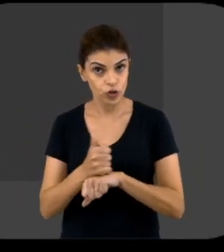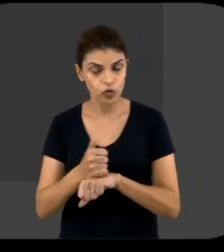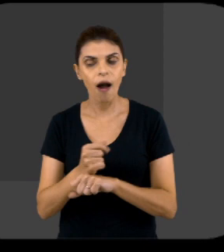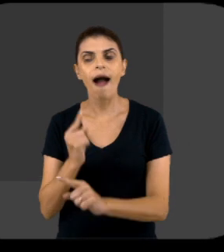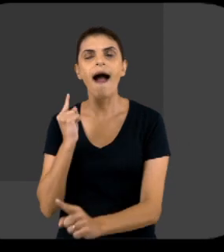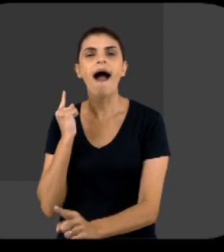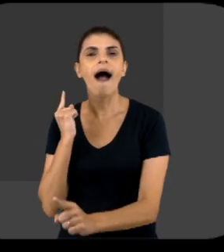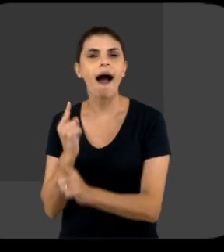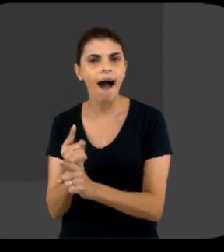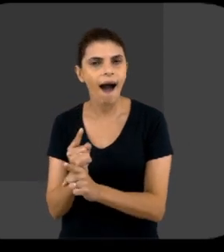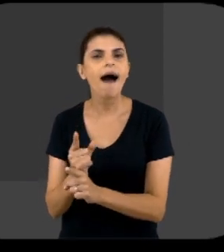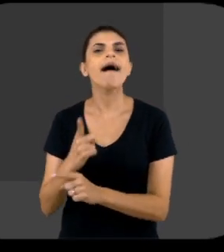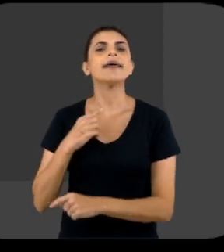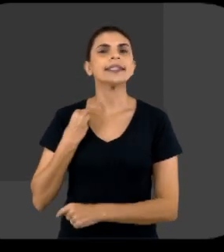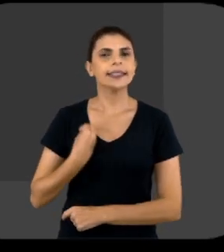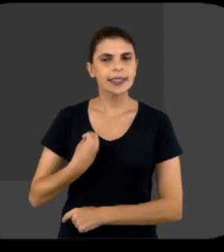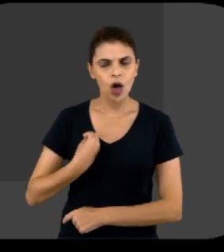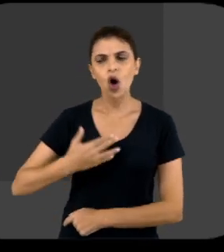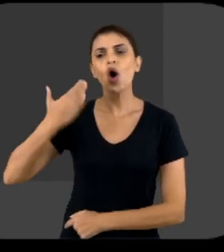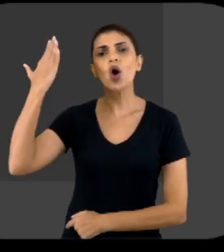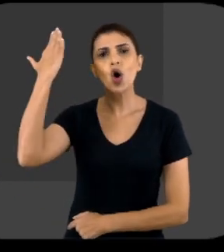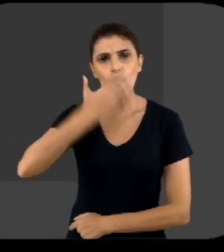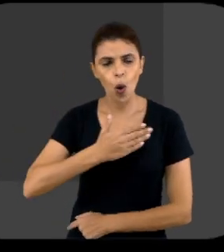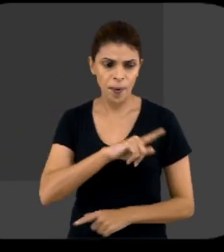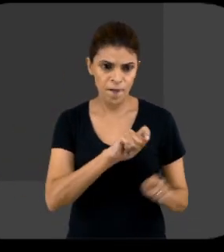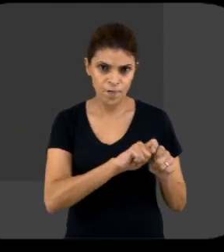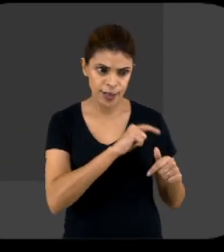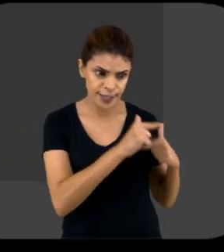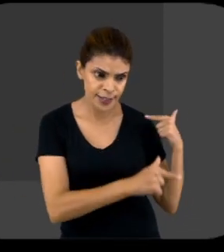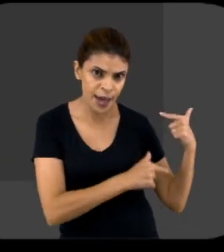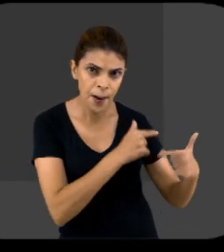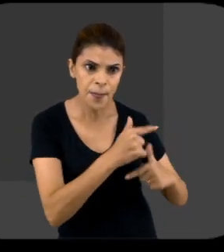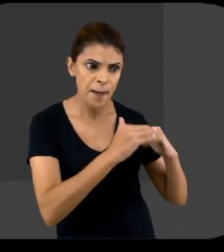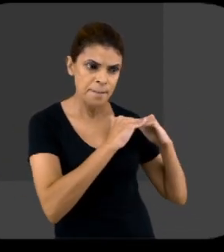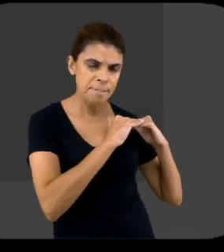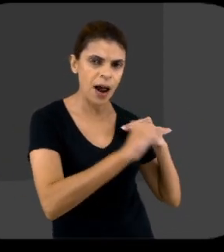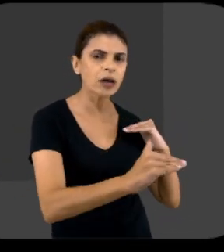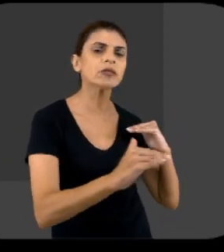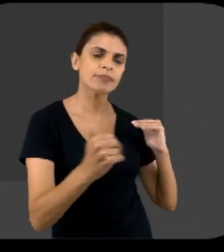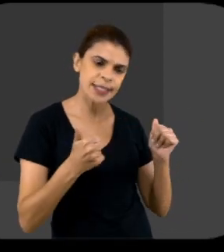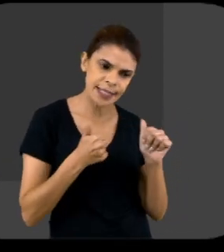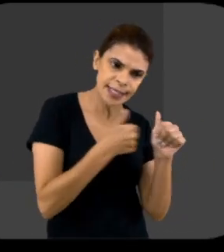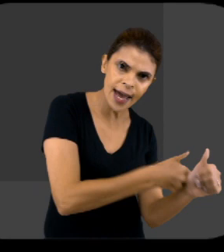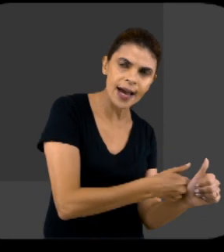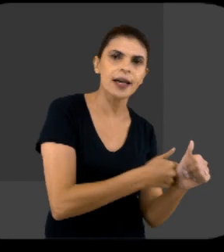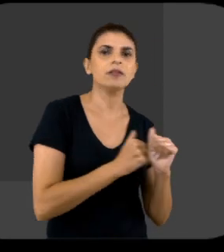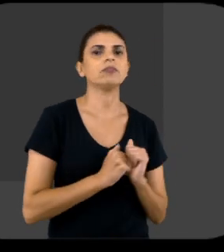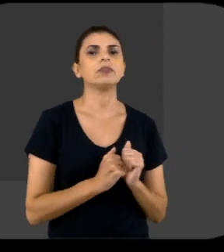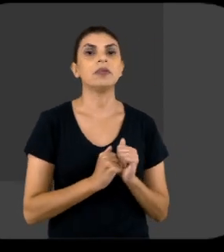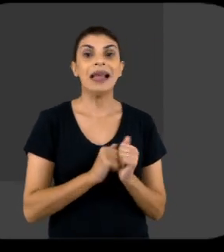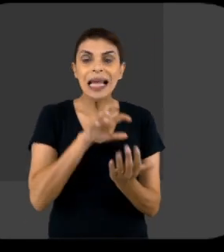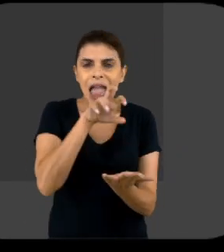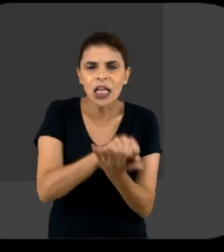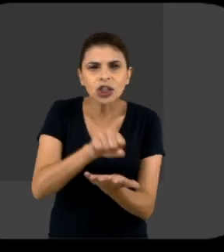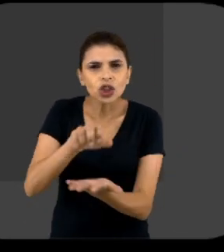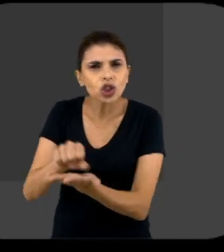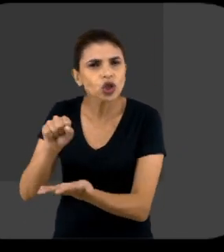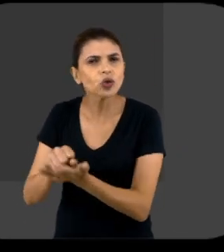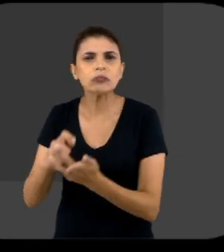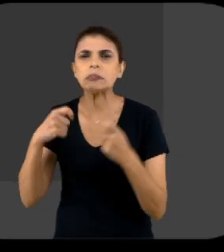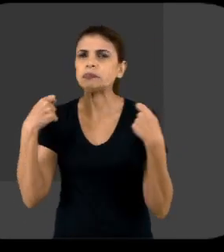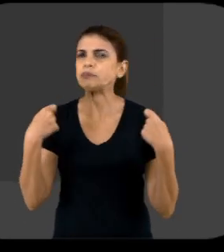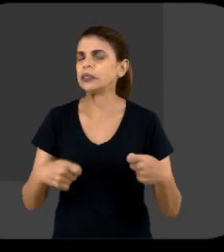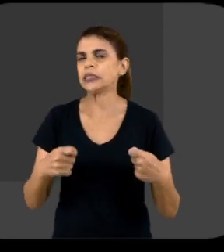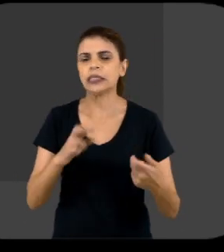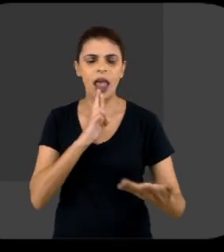profissional ali comprovar que o procedimento operacional padrão está sendo seguido. Todos esses registros,